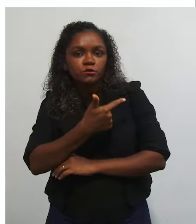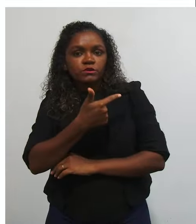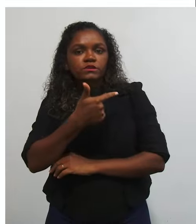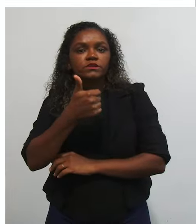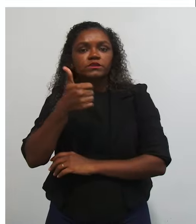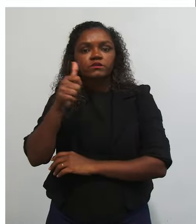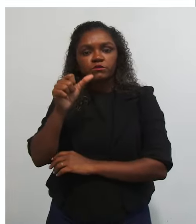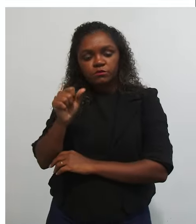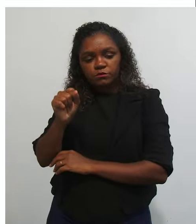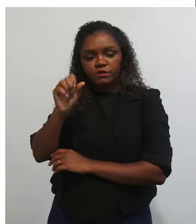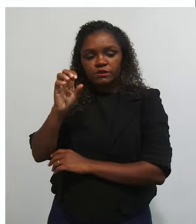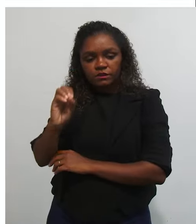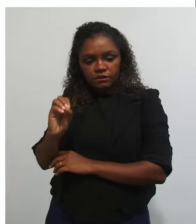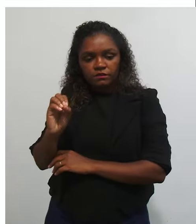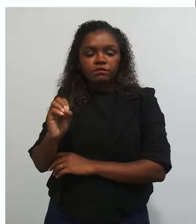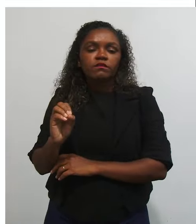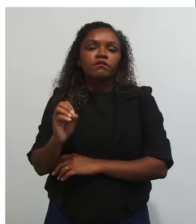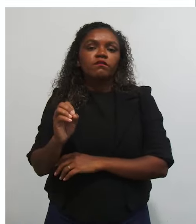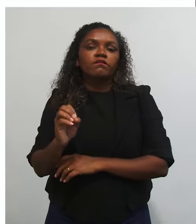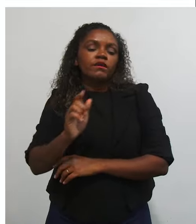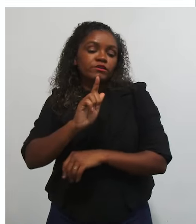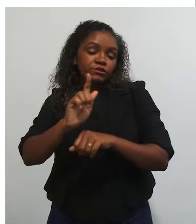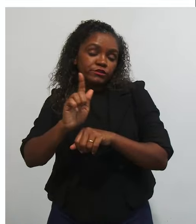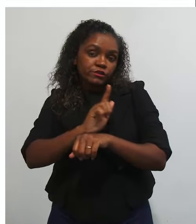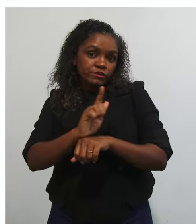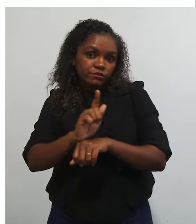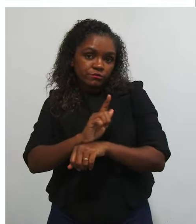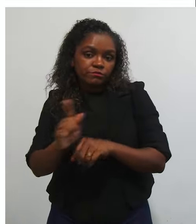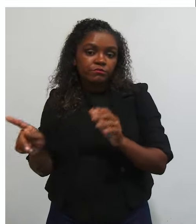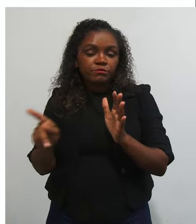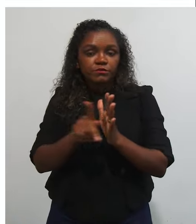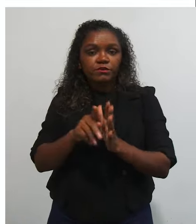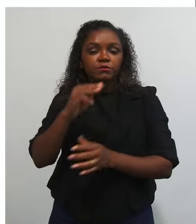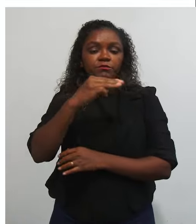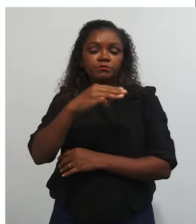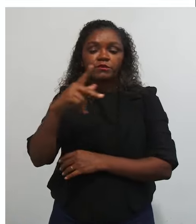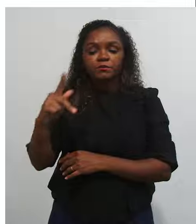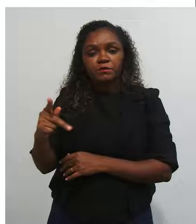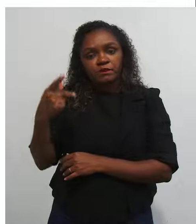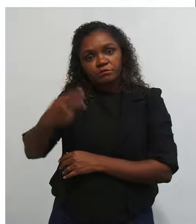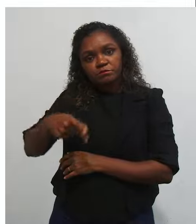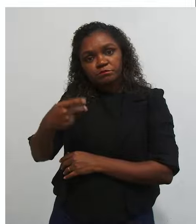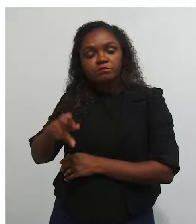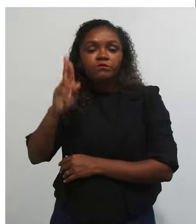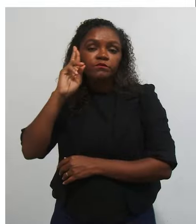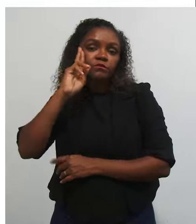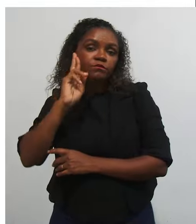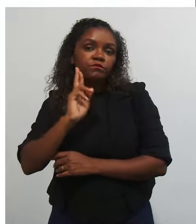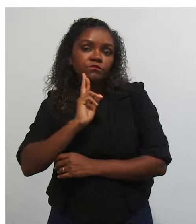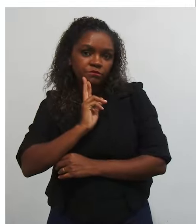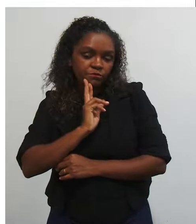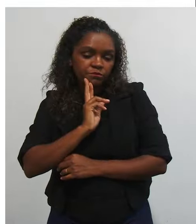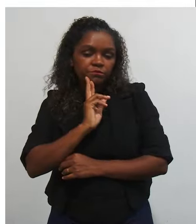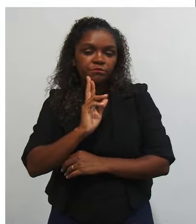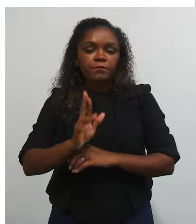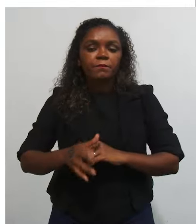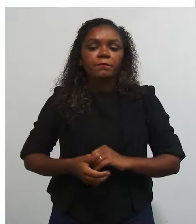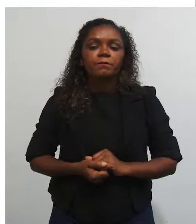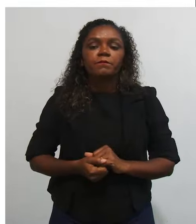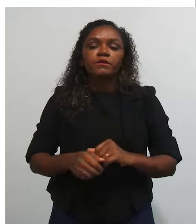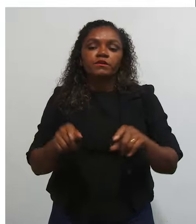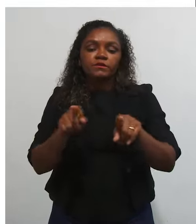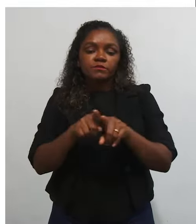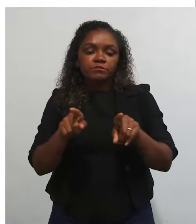gestão e manutenção do Ministério Público de Rondônia. Aí a gente tem o quê?